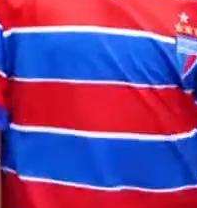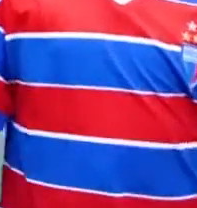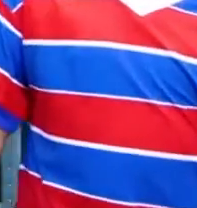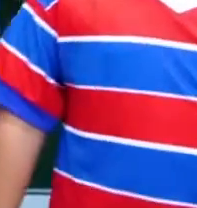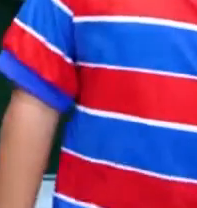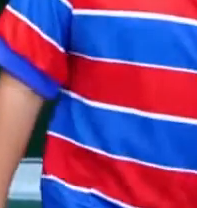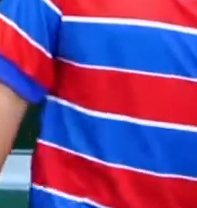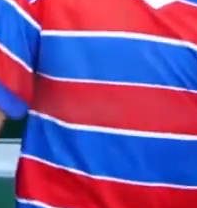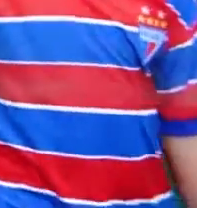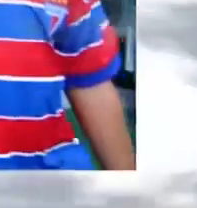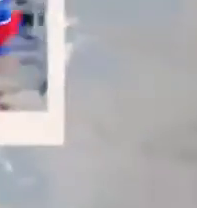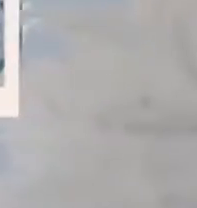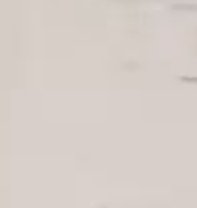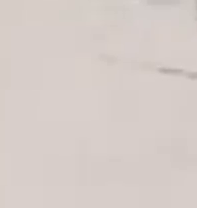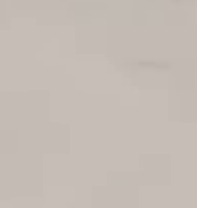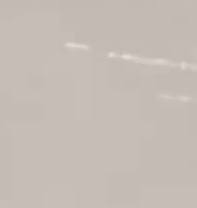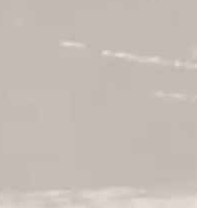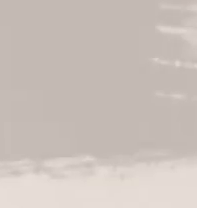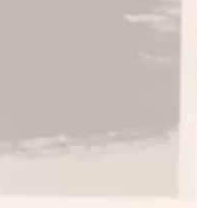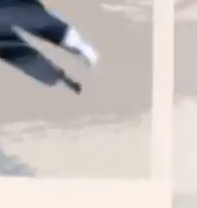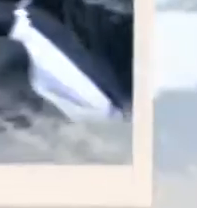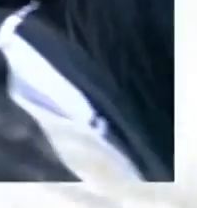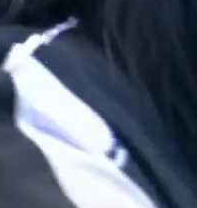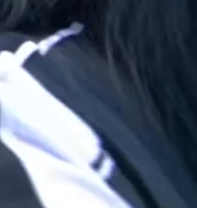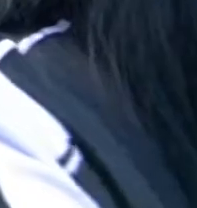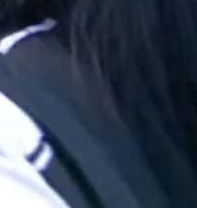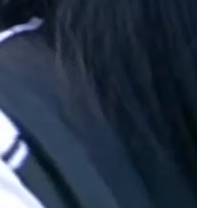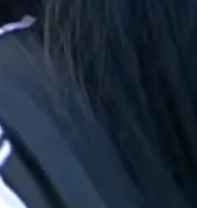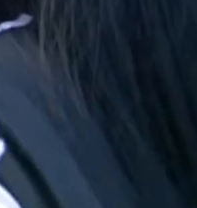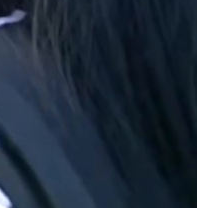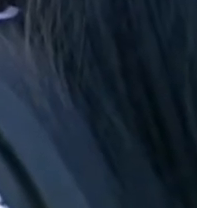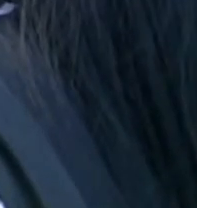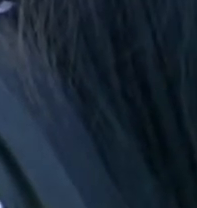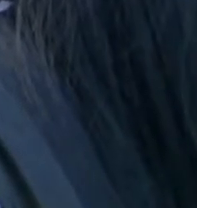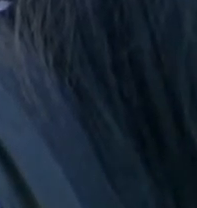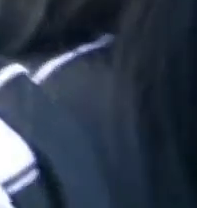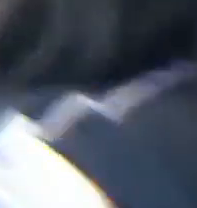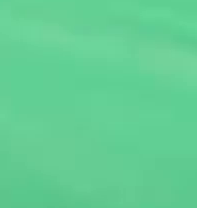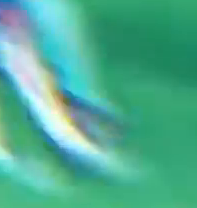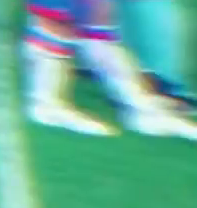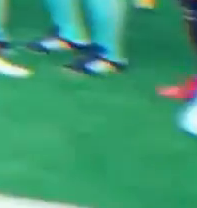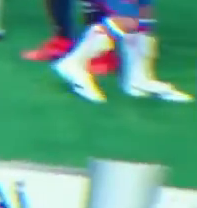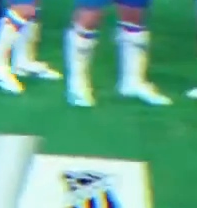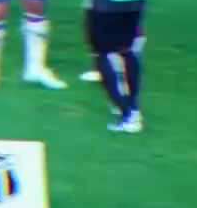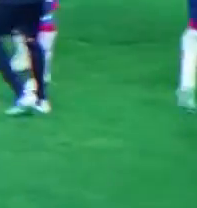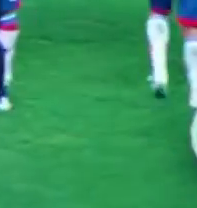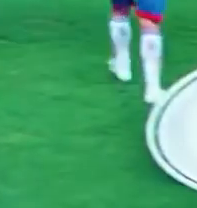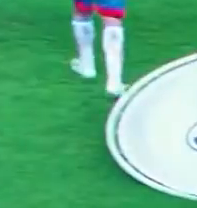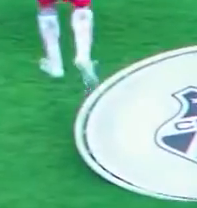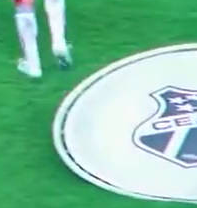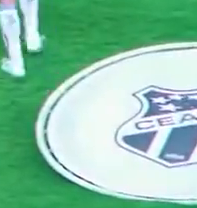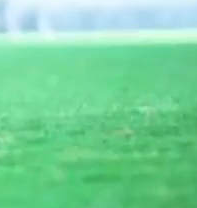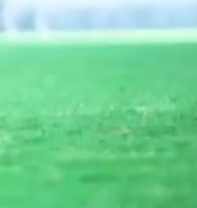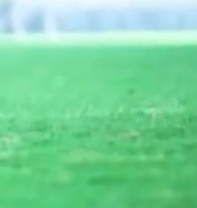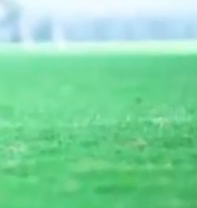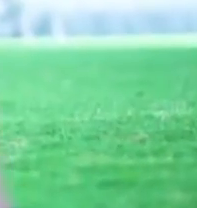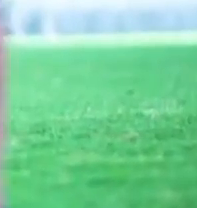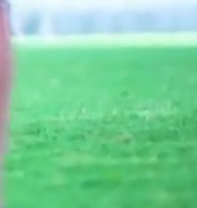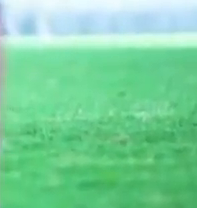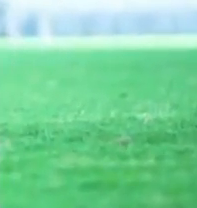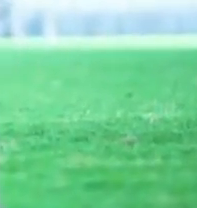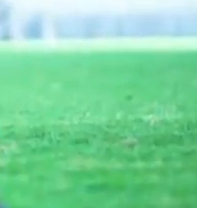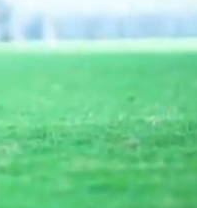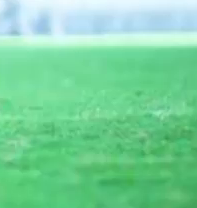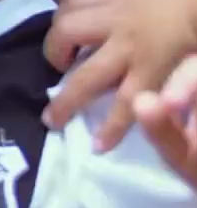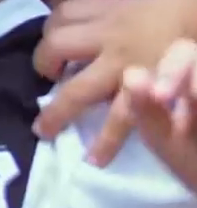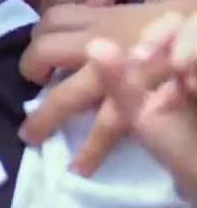Para torcer pelos nossos times de coração, não precisamos estar separados. A rivalidade no campo pode ser